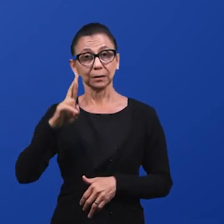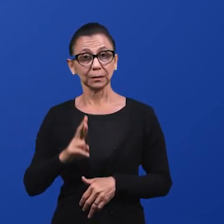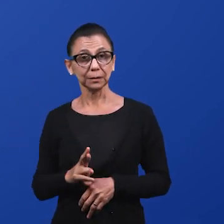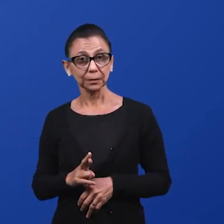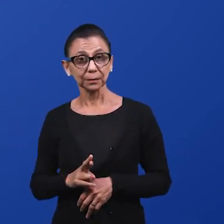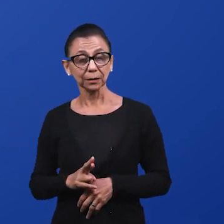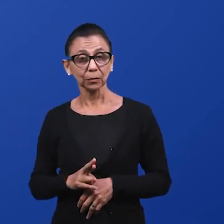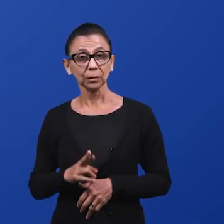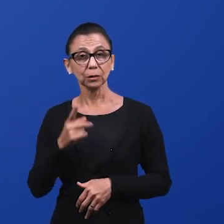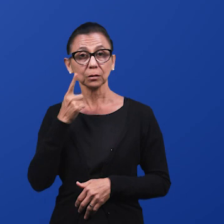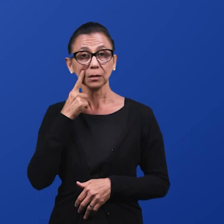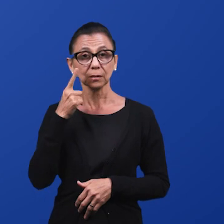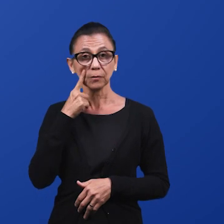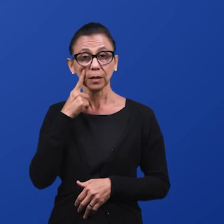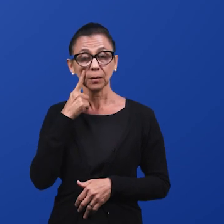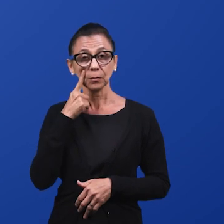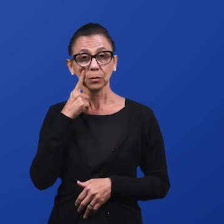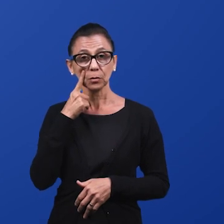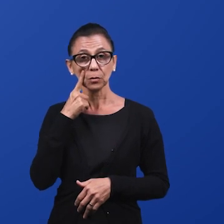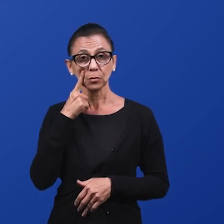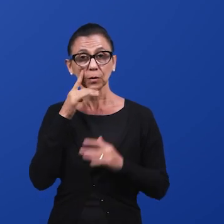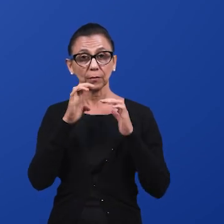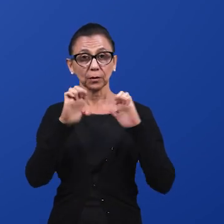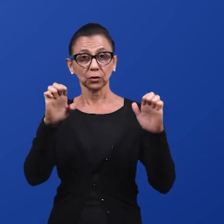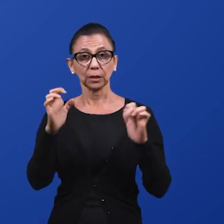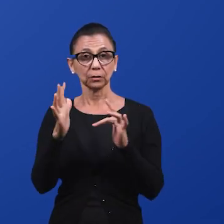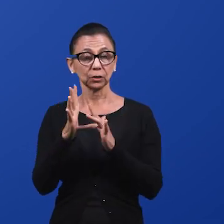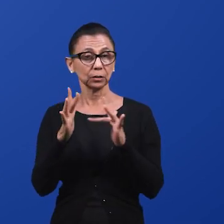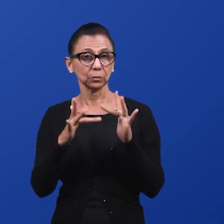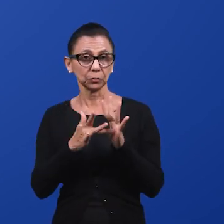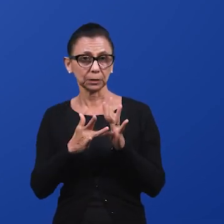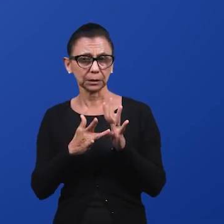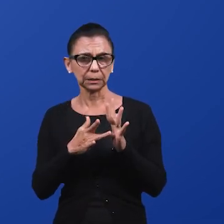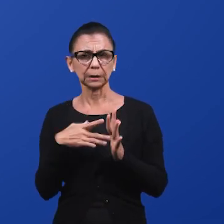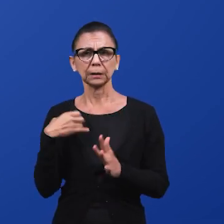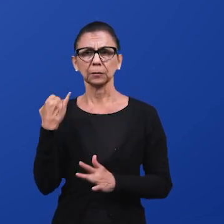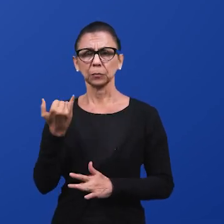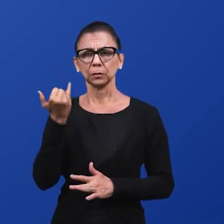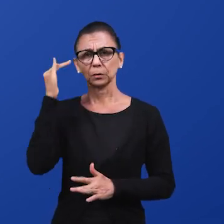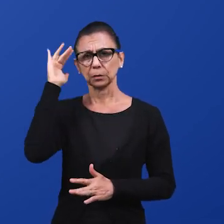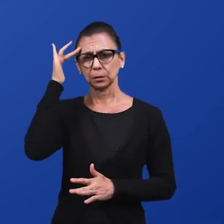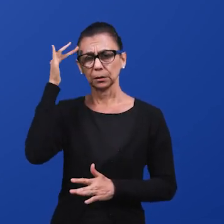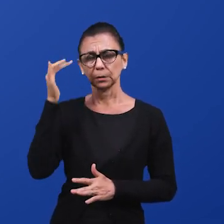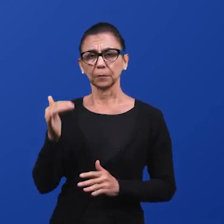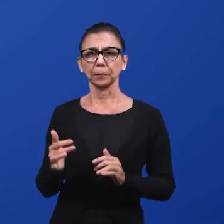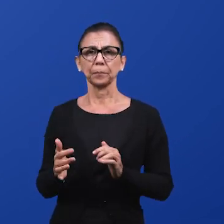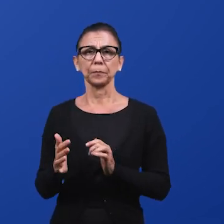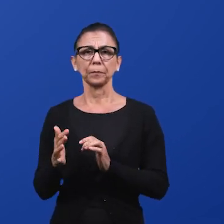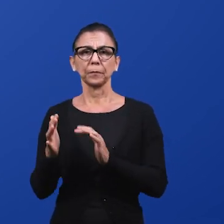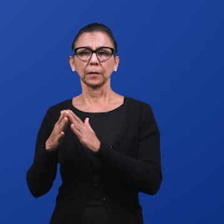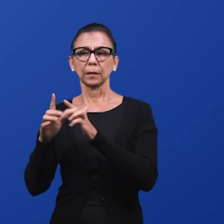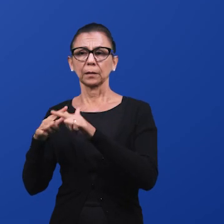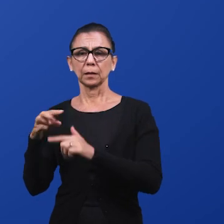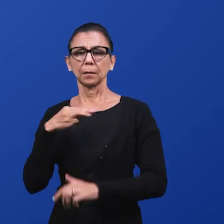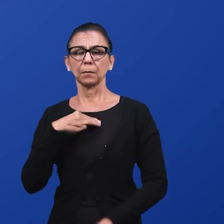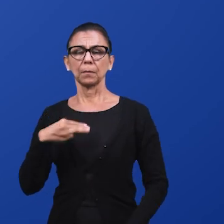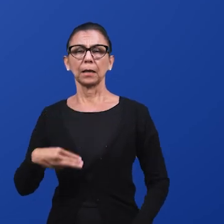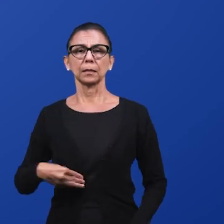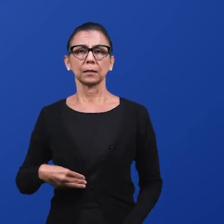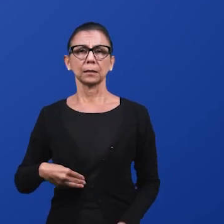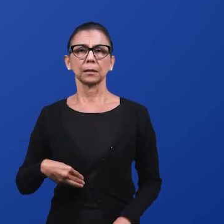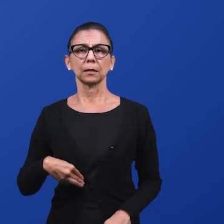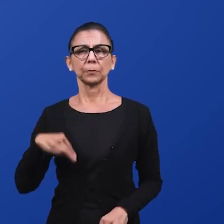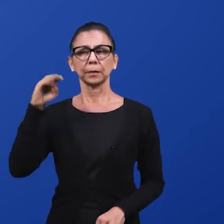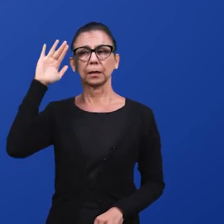que são identificados no Evangelho de Jesus. Para isso, é importante sabermos que a igreja é mestra